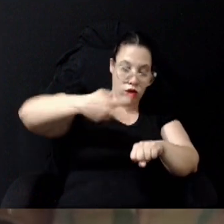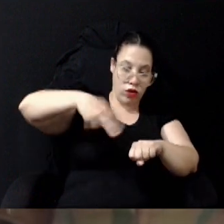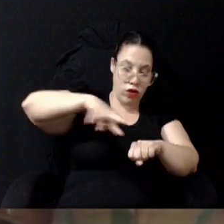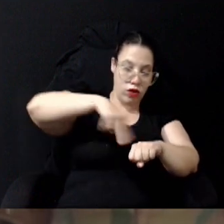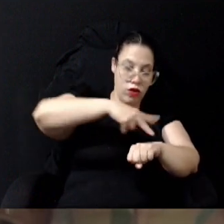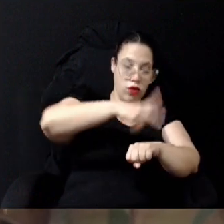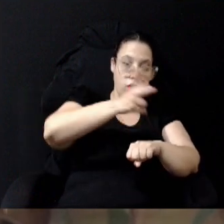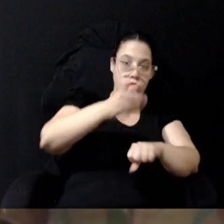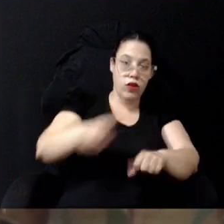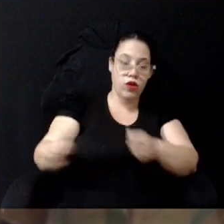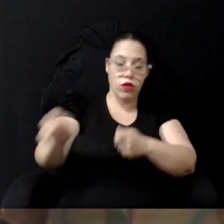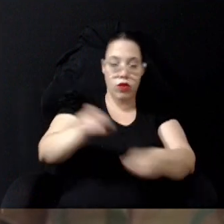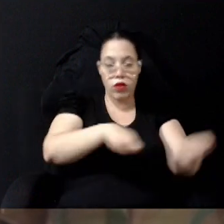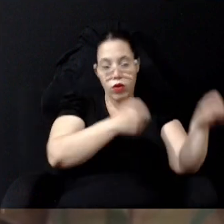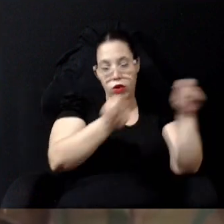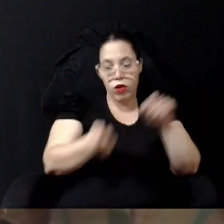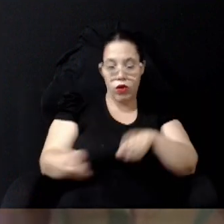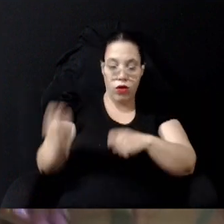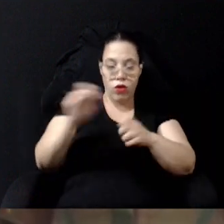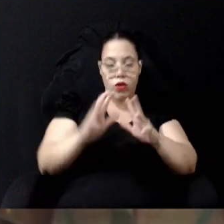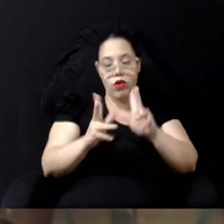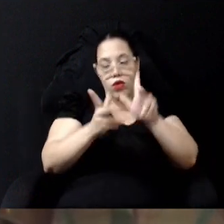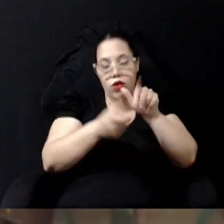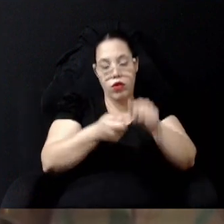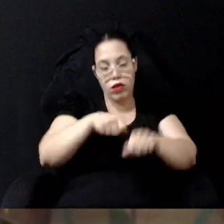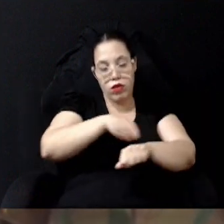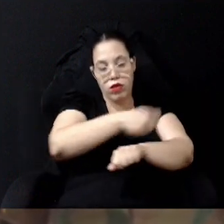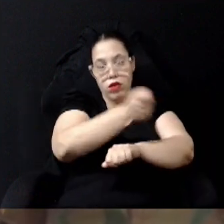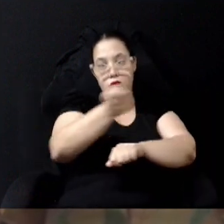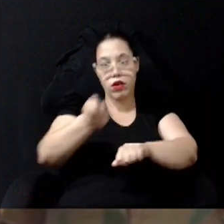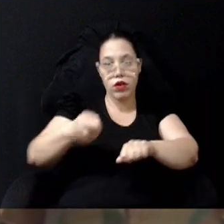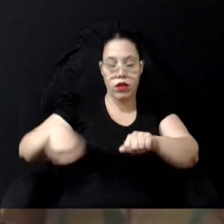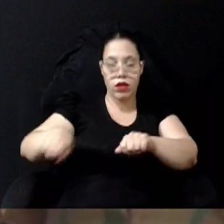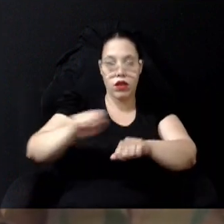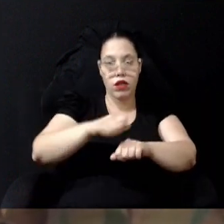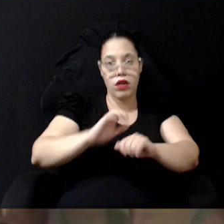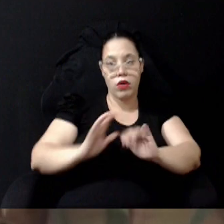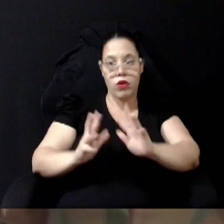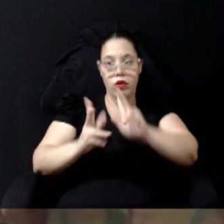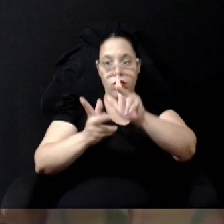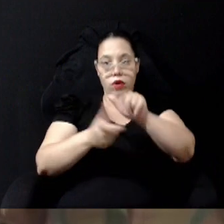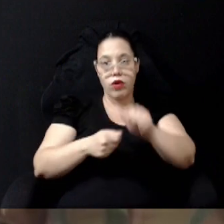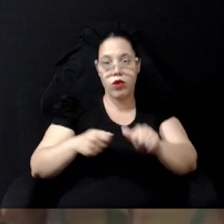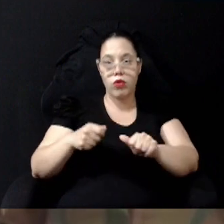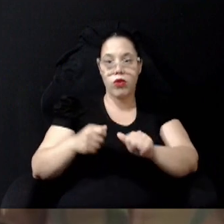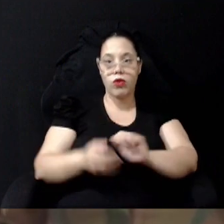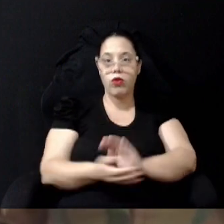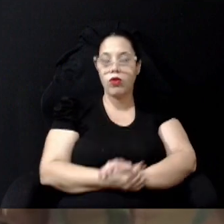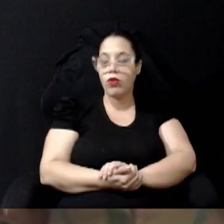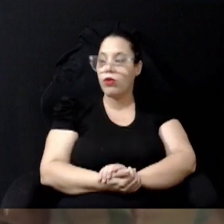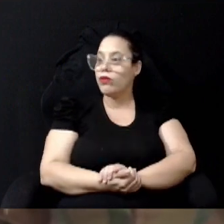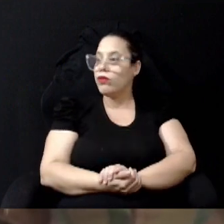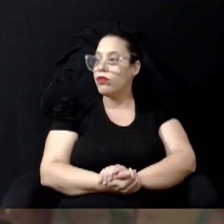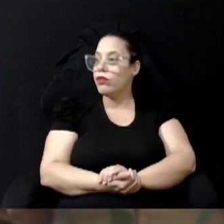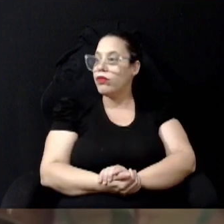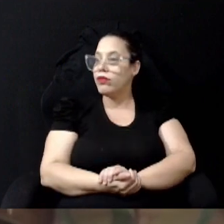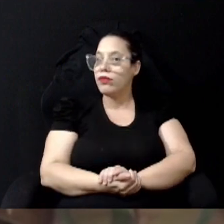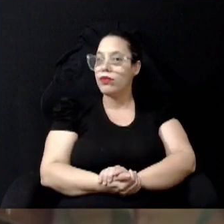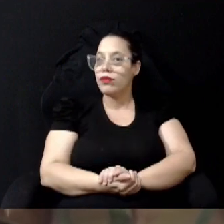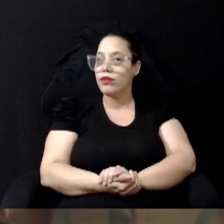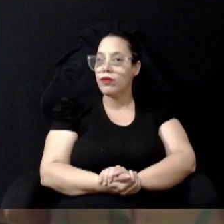o mundo. É no giro da saia que eu movimento o mundo. E